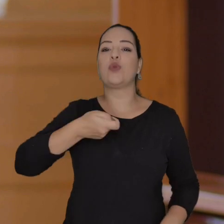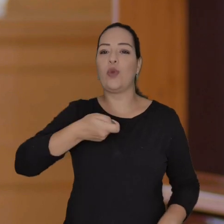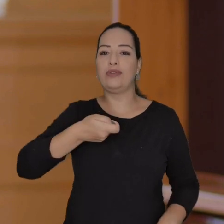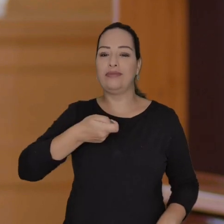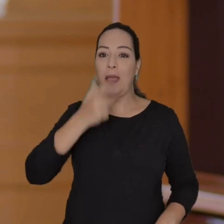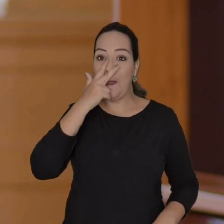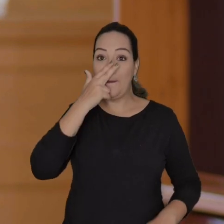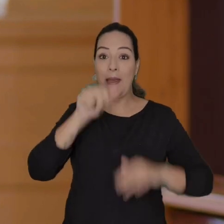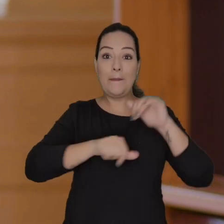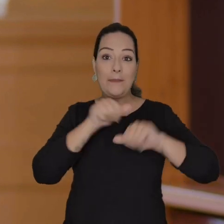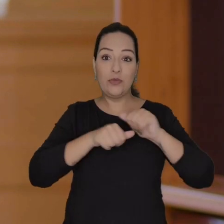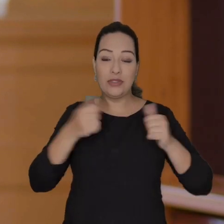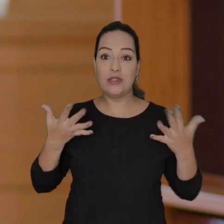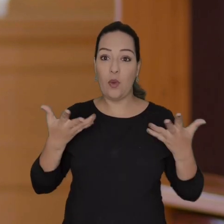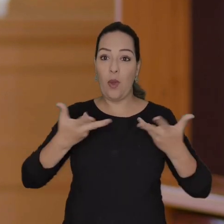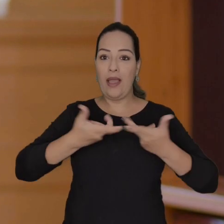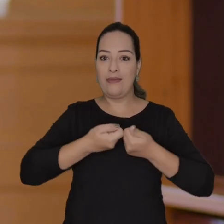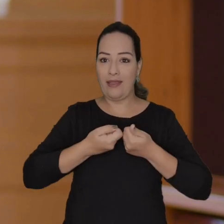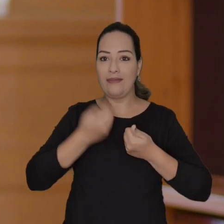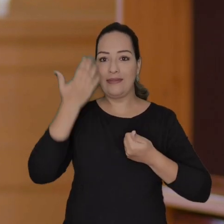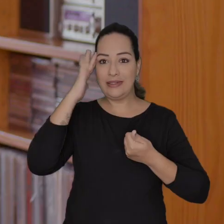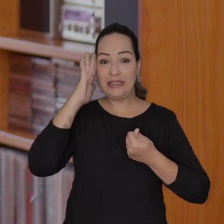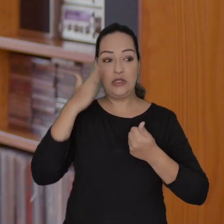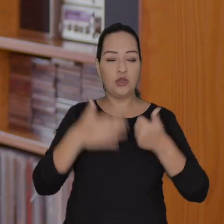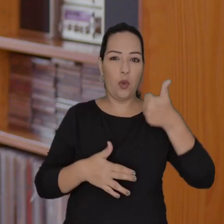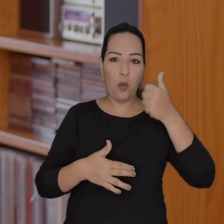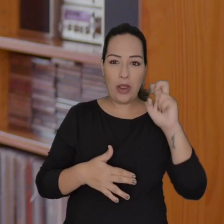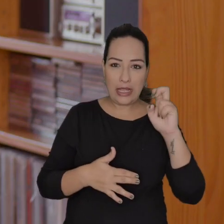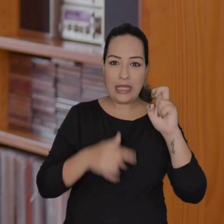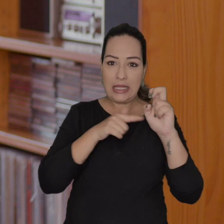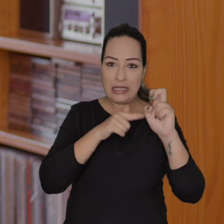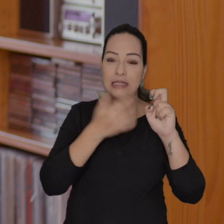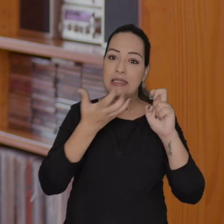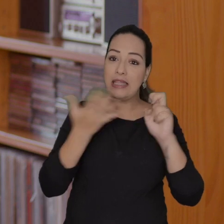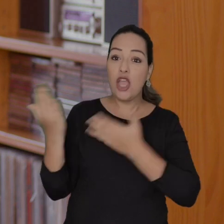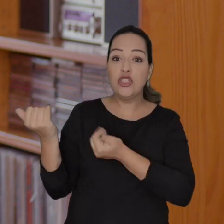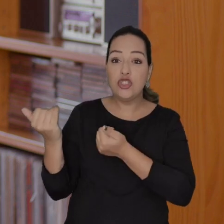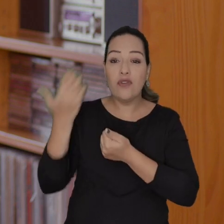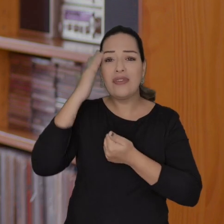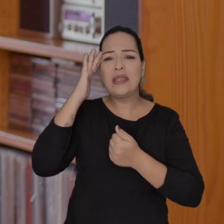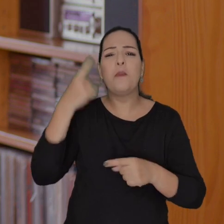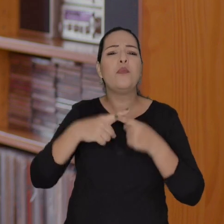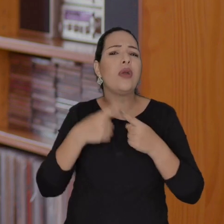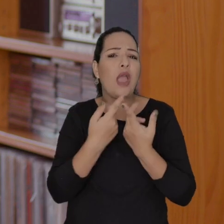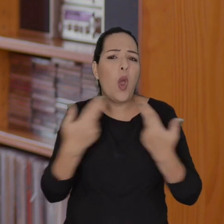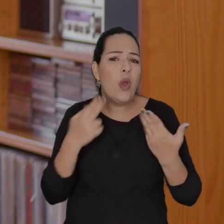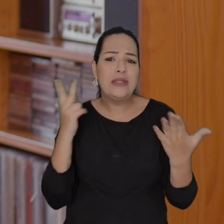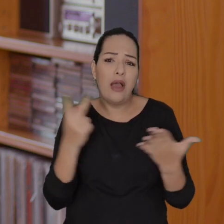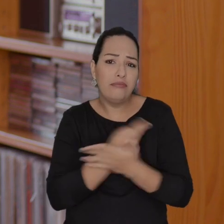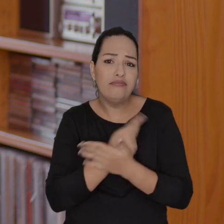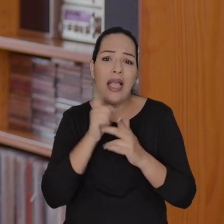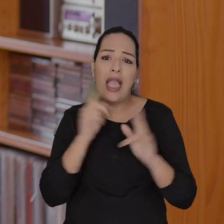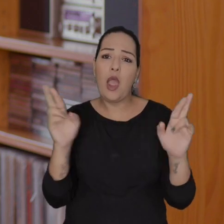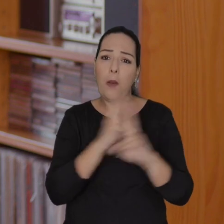nessa autoridade, como se a gente tivesse uma mudança qualitativa. Então, a partir dos 15, o jovem quer entender o porquê das